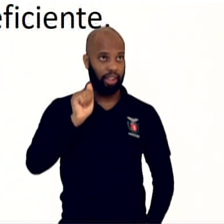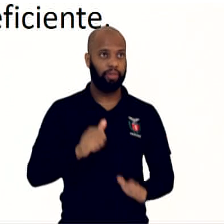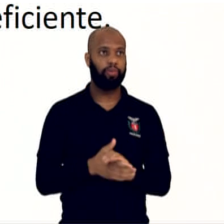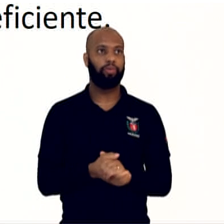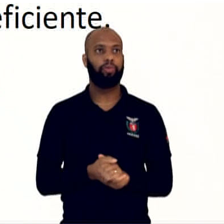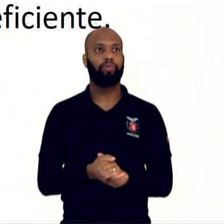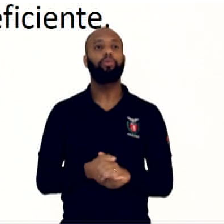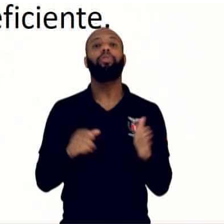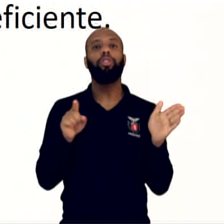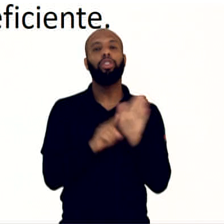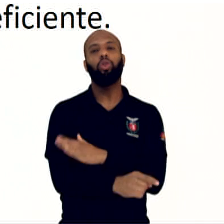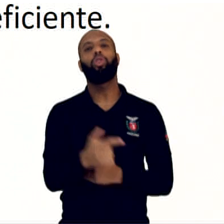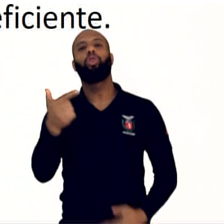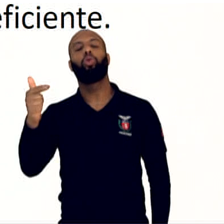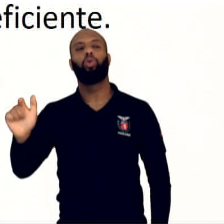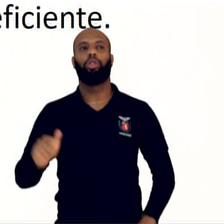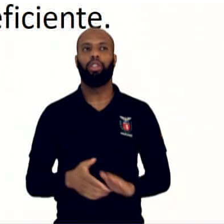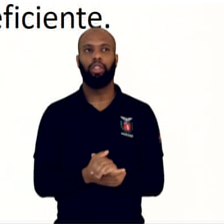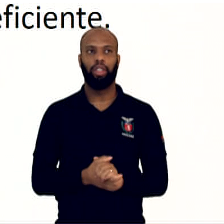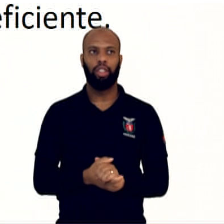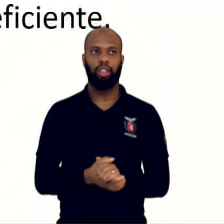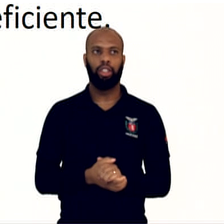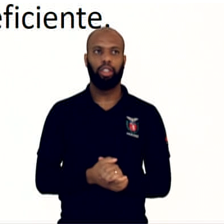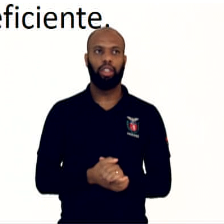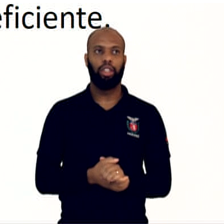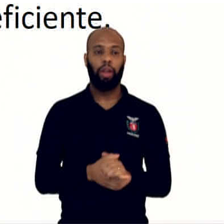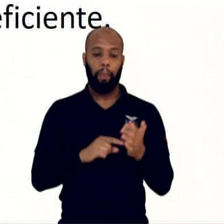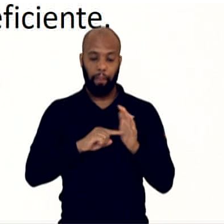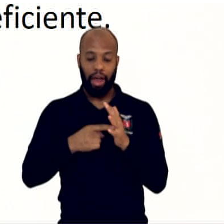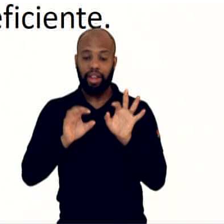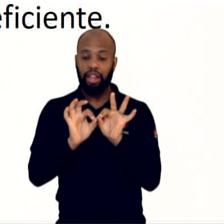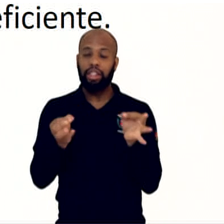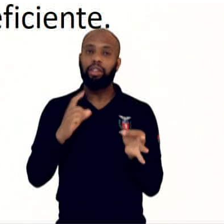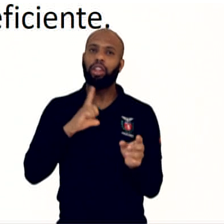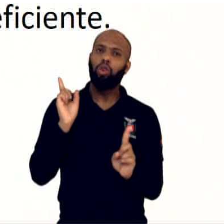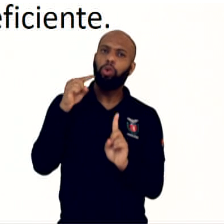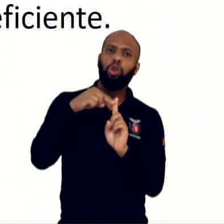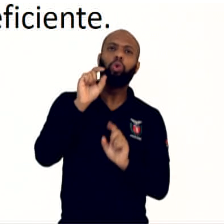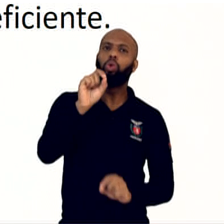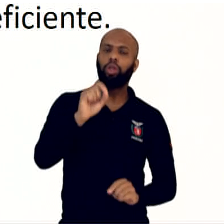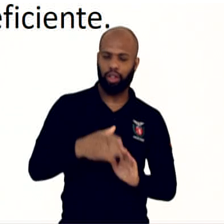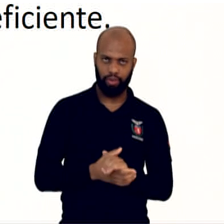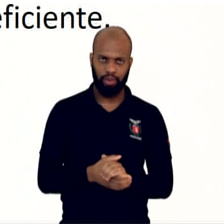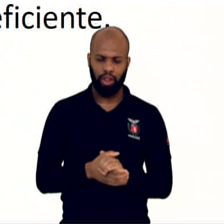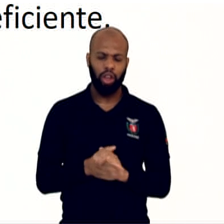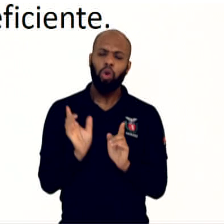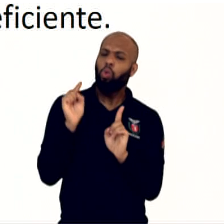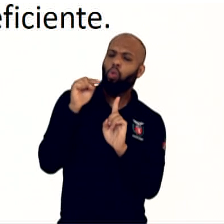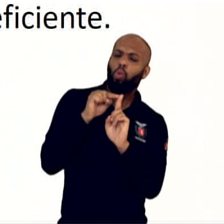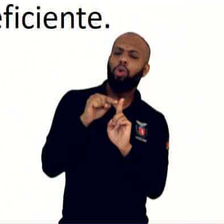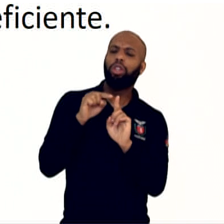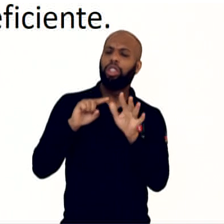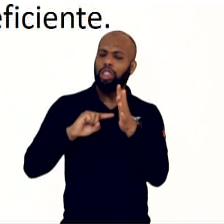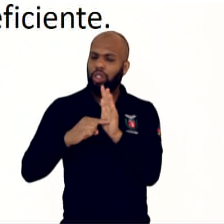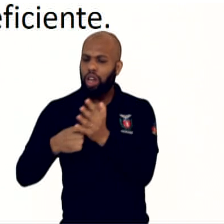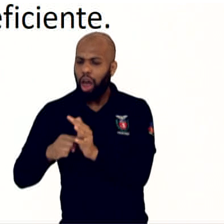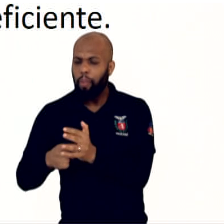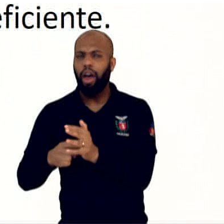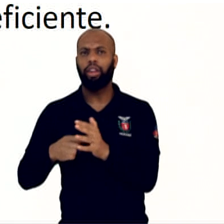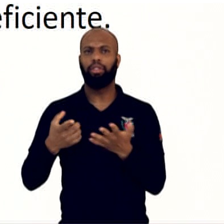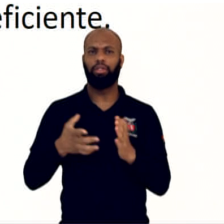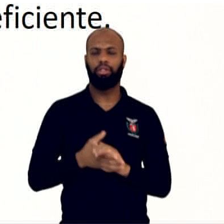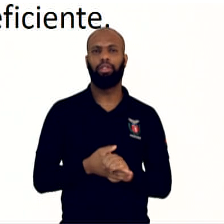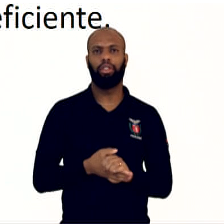vamos para mais um aqui. Máquinas simples têm o objetivo de... Então, quais são os objetivos da máquina simples? Letra